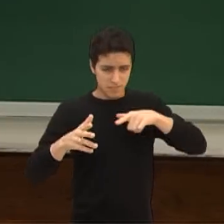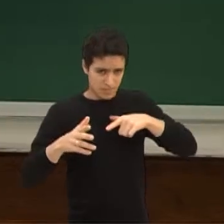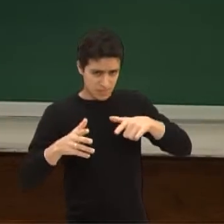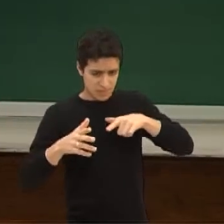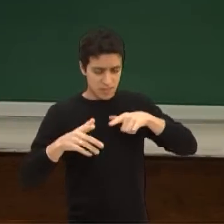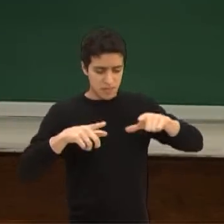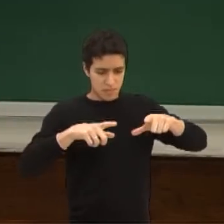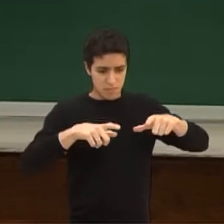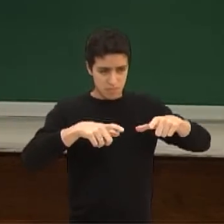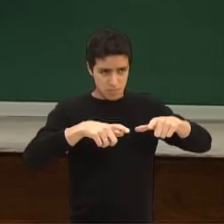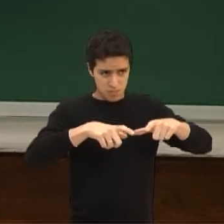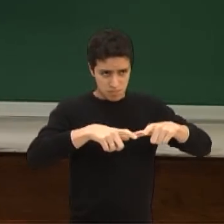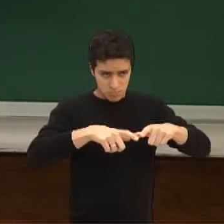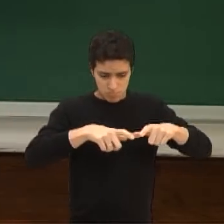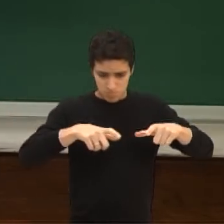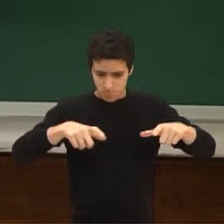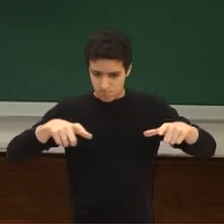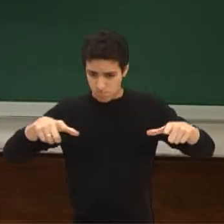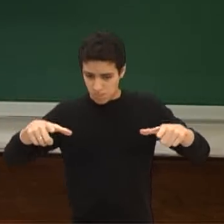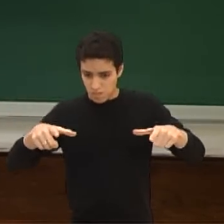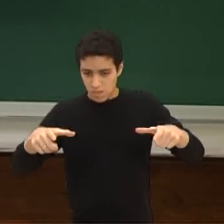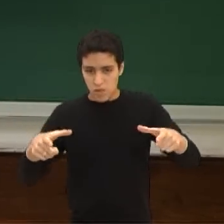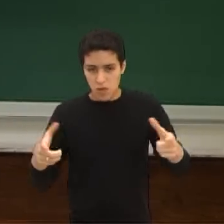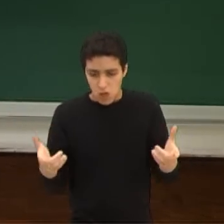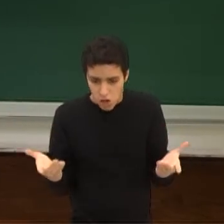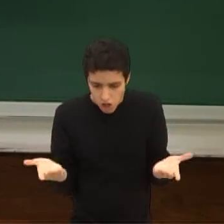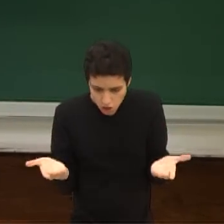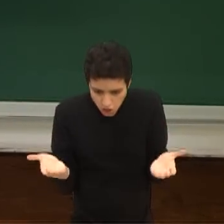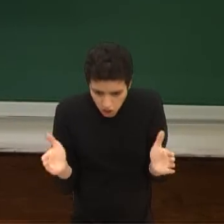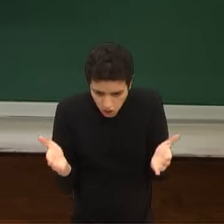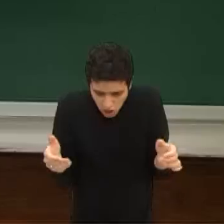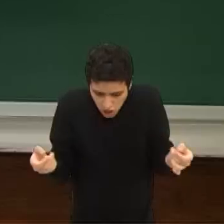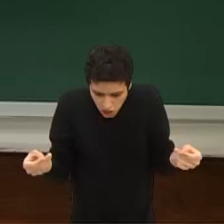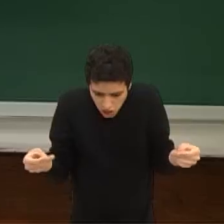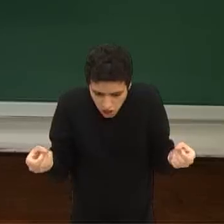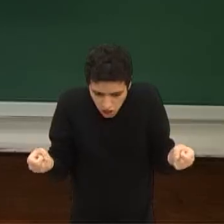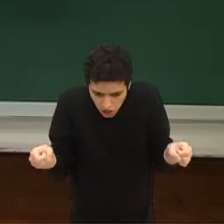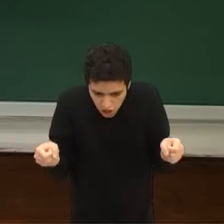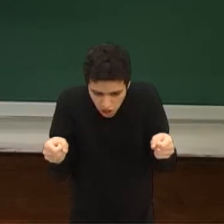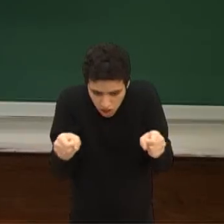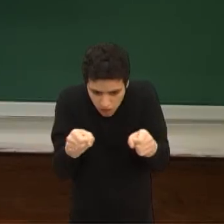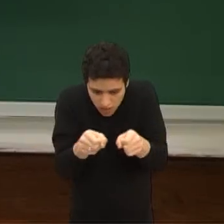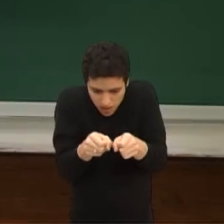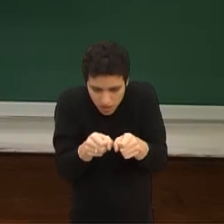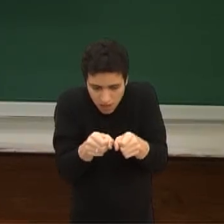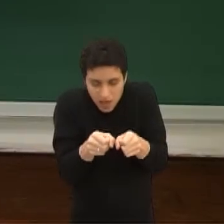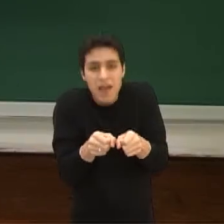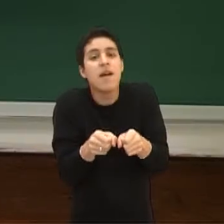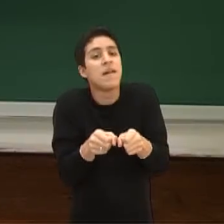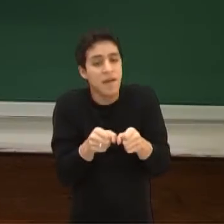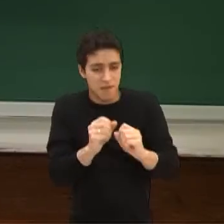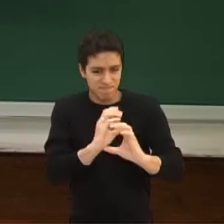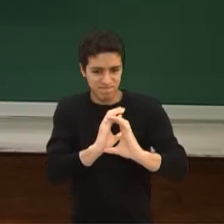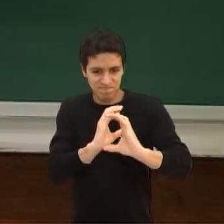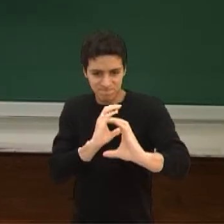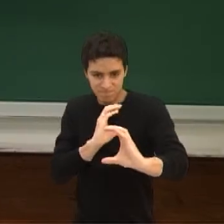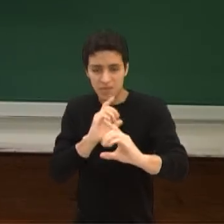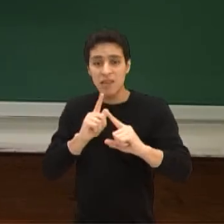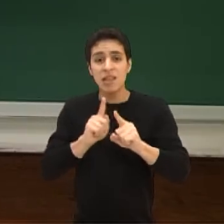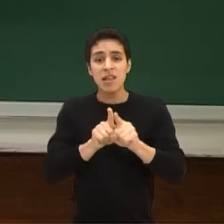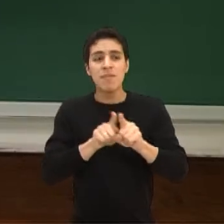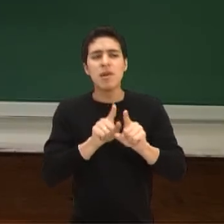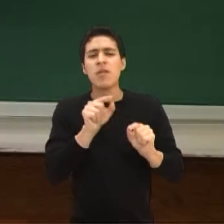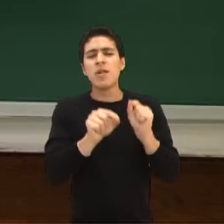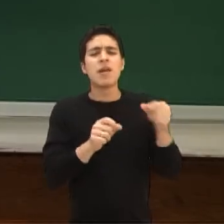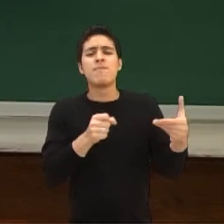vai fazer ali toda a parte arredondada dele. E nós temos as bases, as